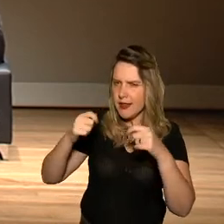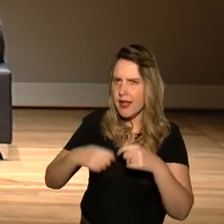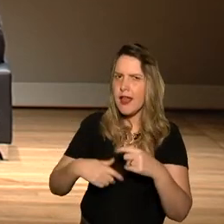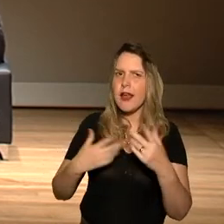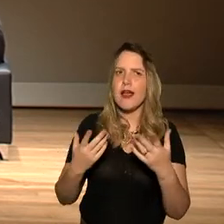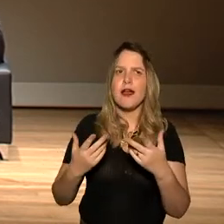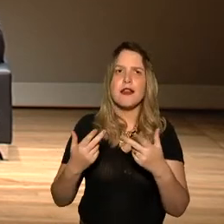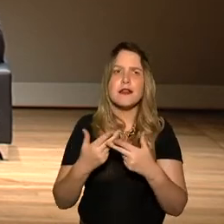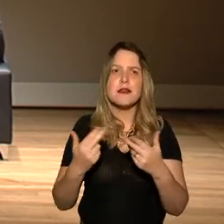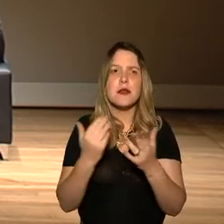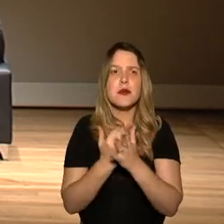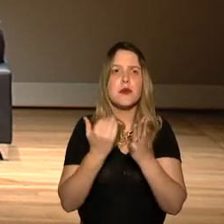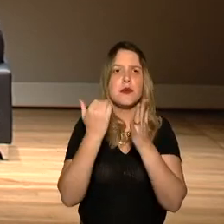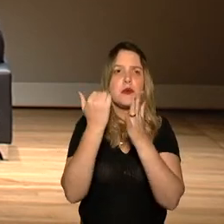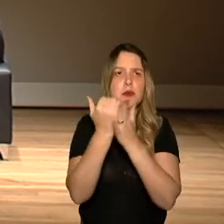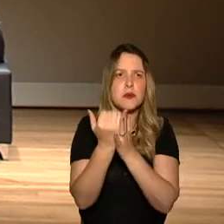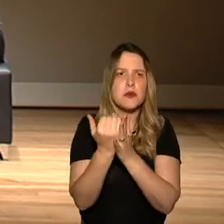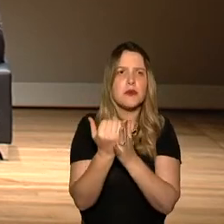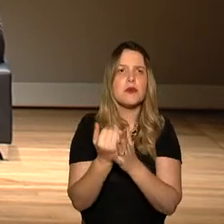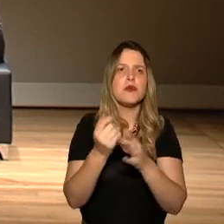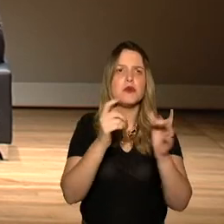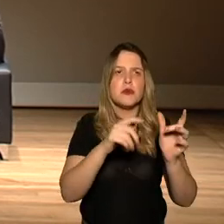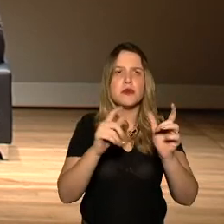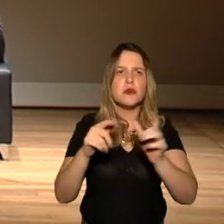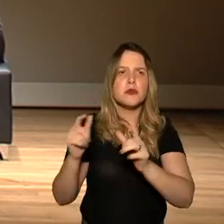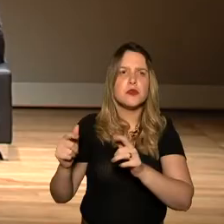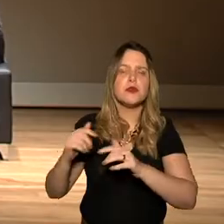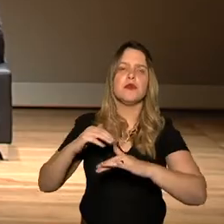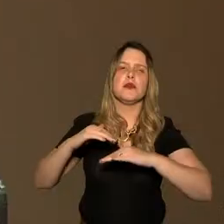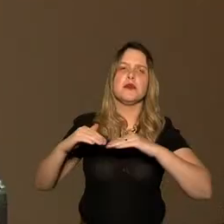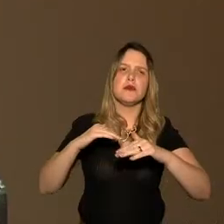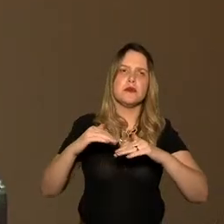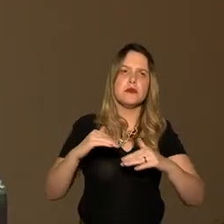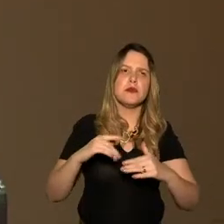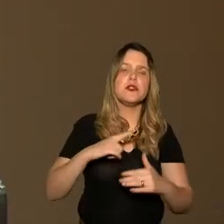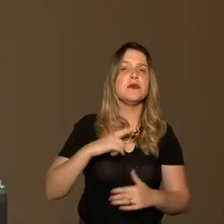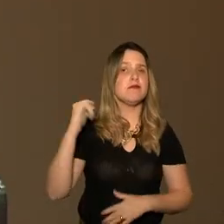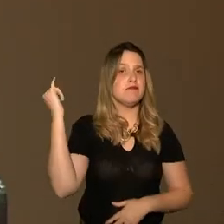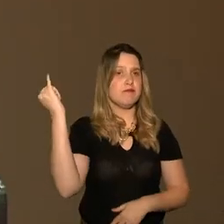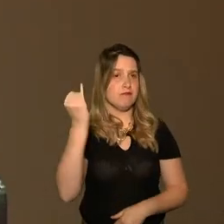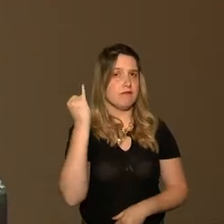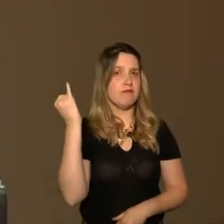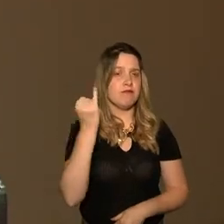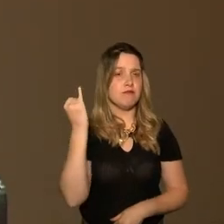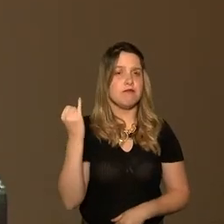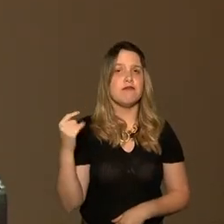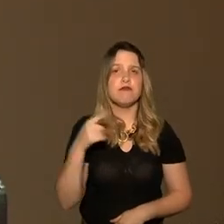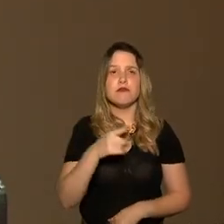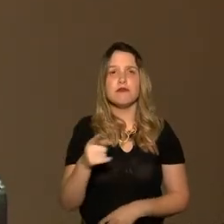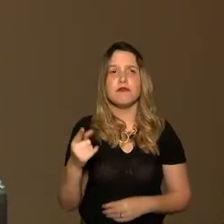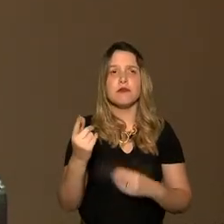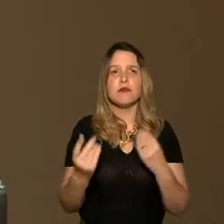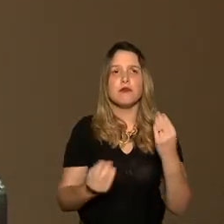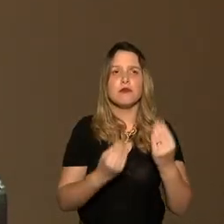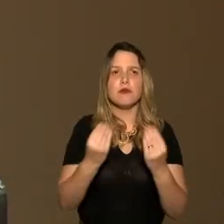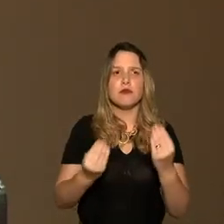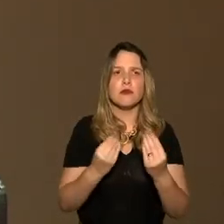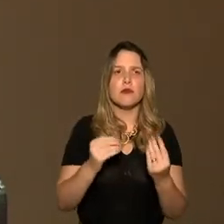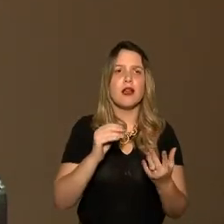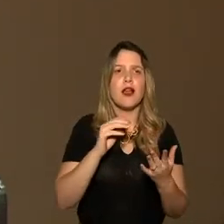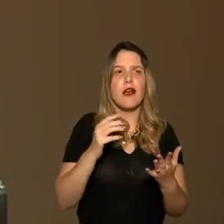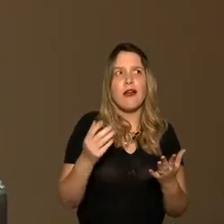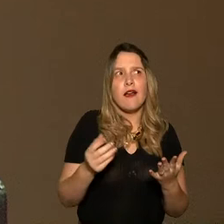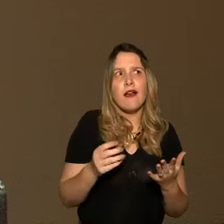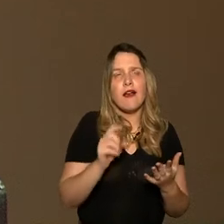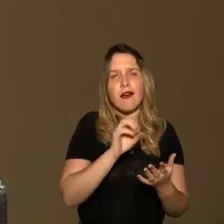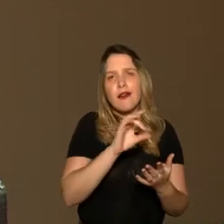afetado né entre grupos ou até mesmo individualmente é muitas vezes também pode não ser uma experiência muito agradável